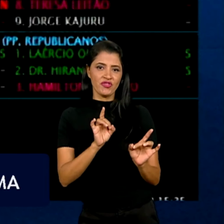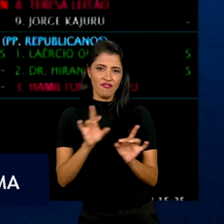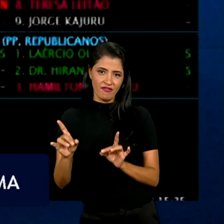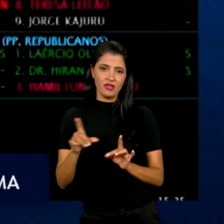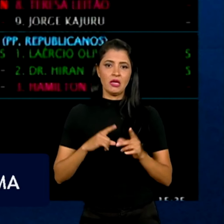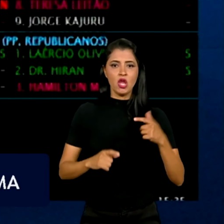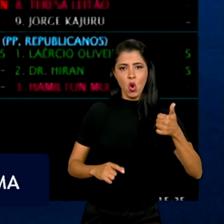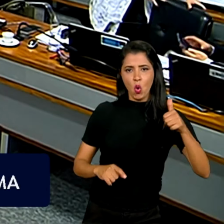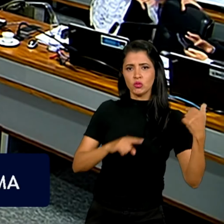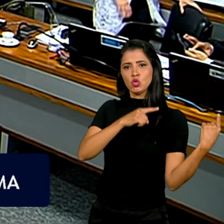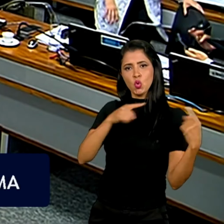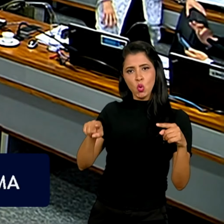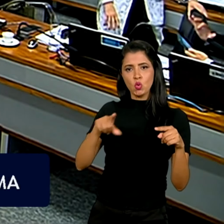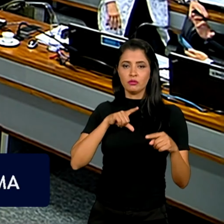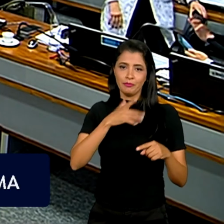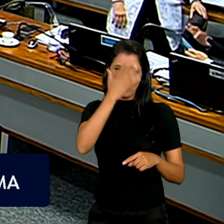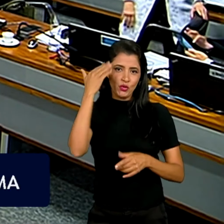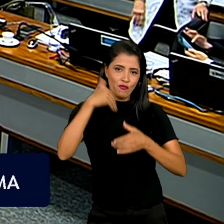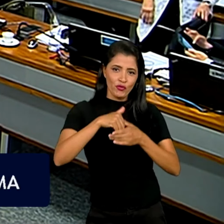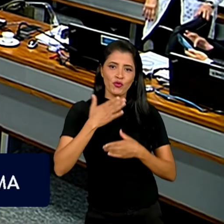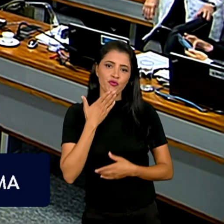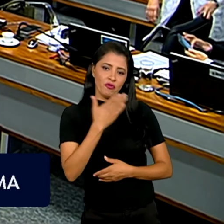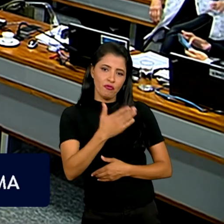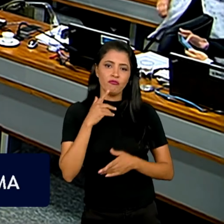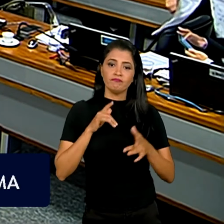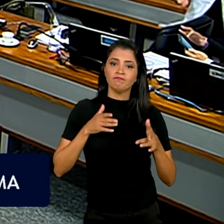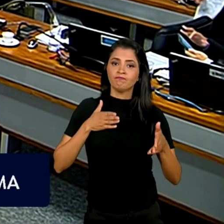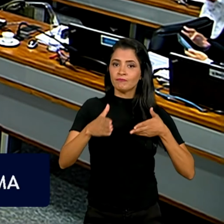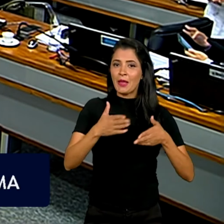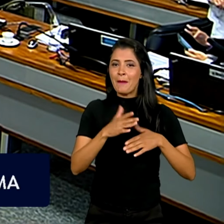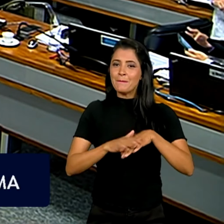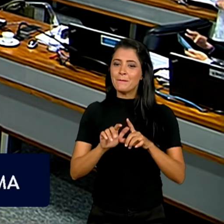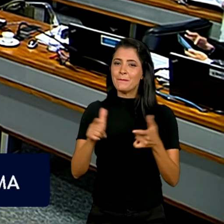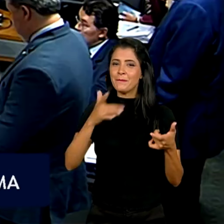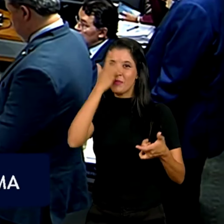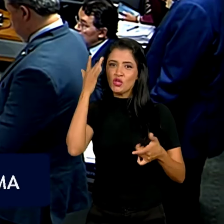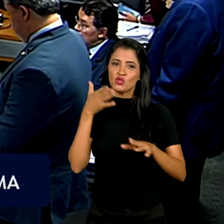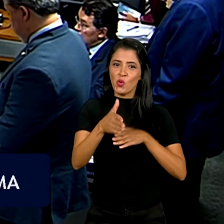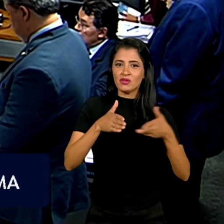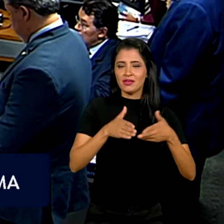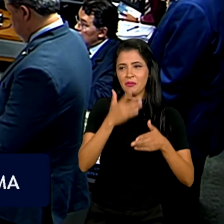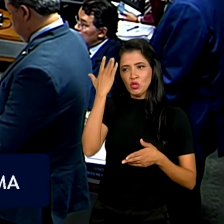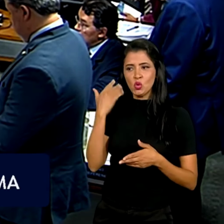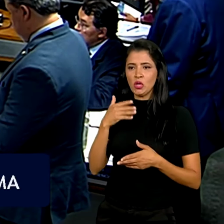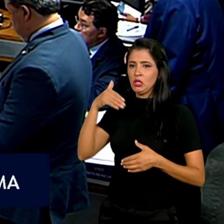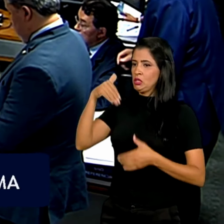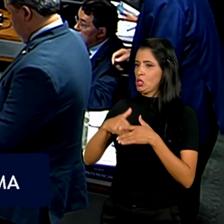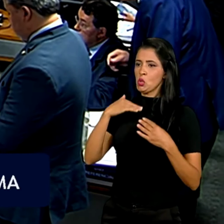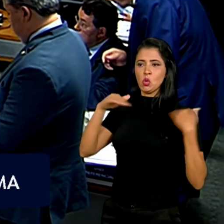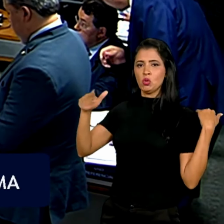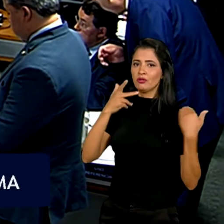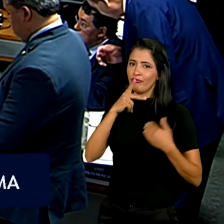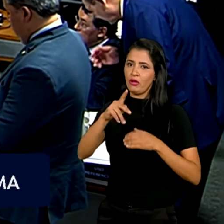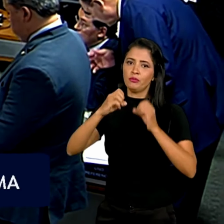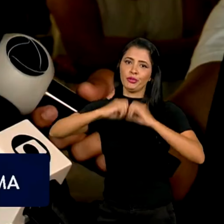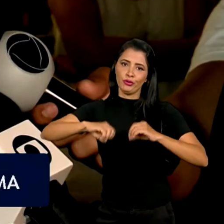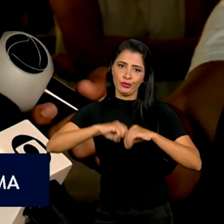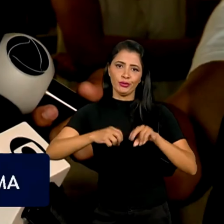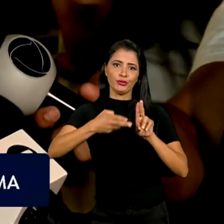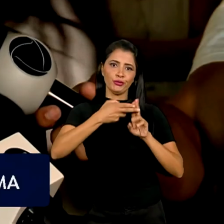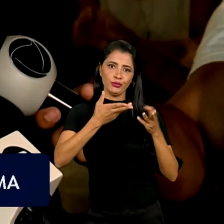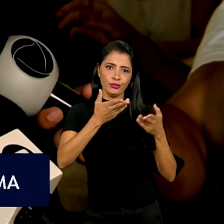e 11 contra. Quem votou a favor destaca o acesso de mais pessoas ao insumo. Quem votou contra fala dos prejuízos ao SUS.